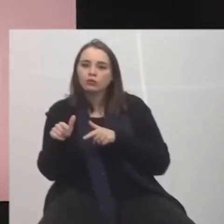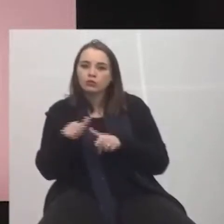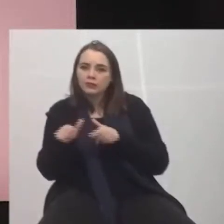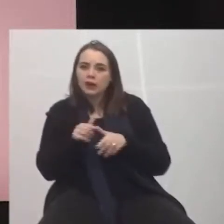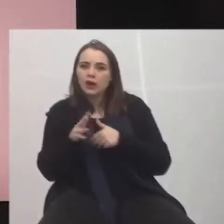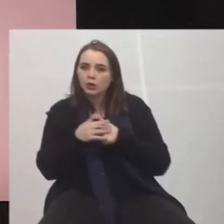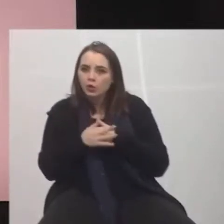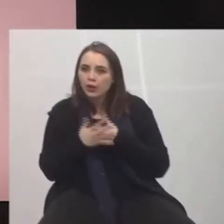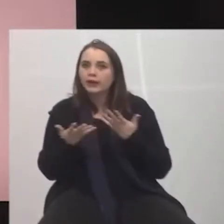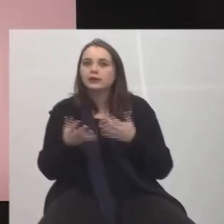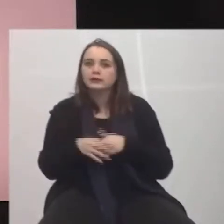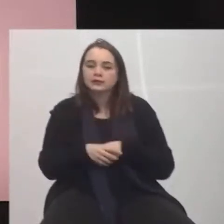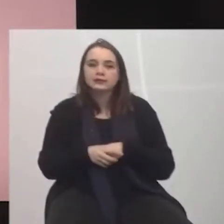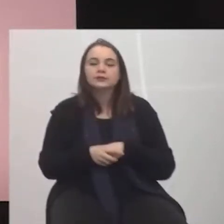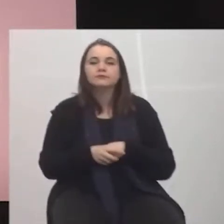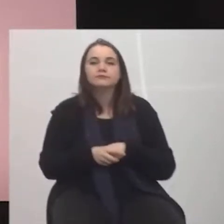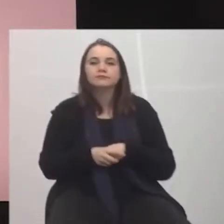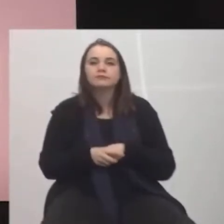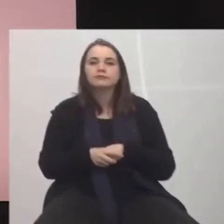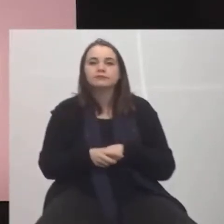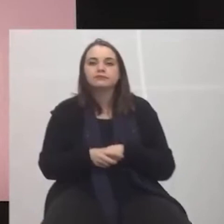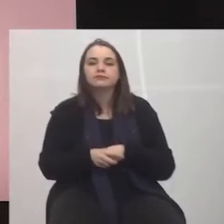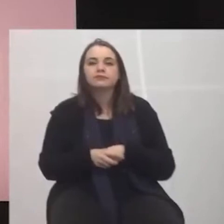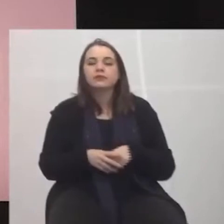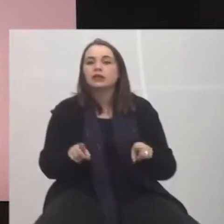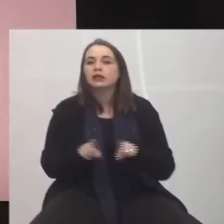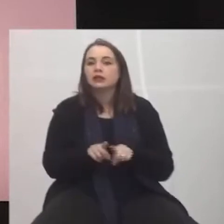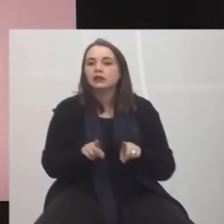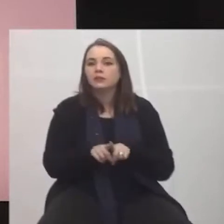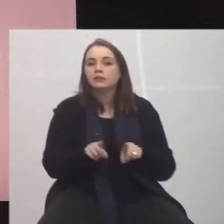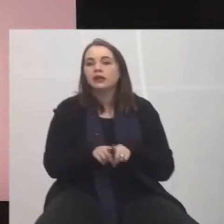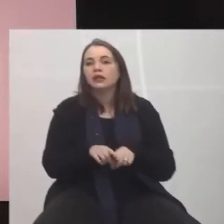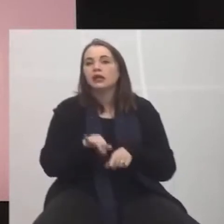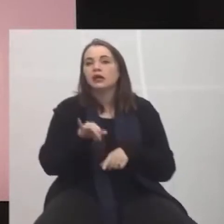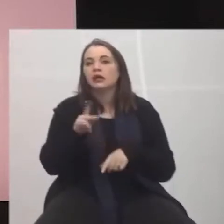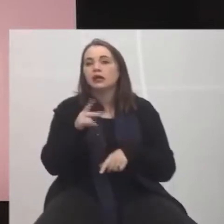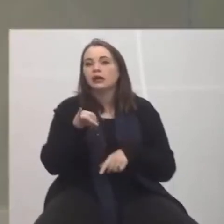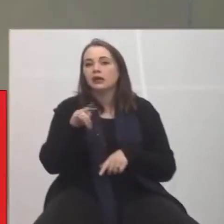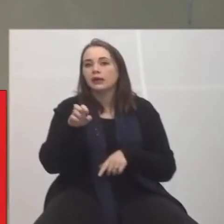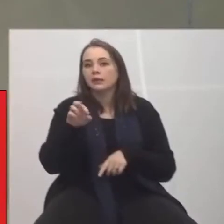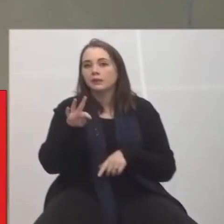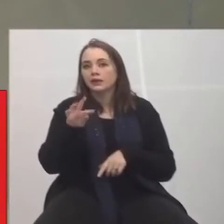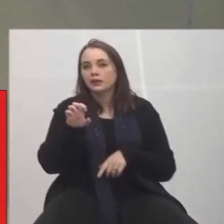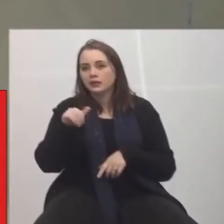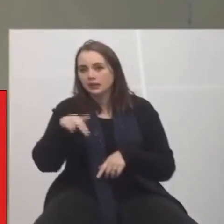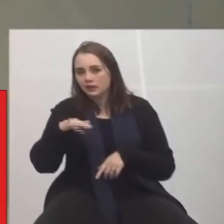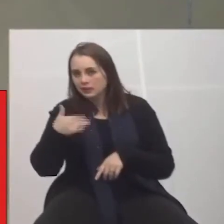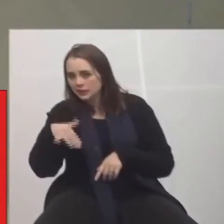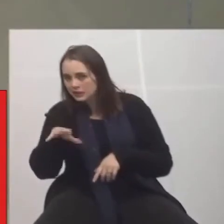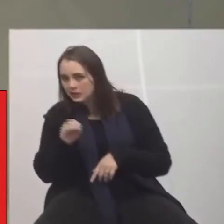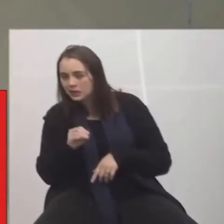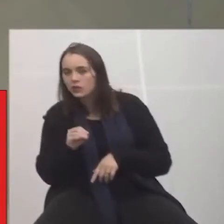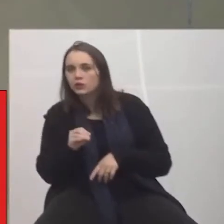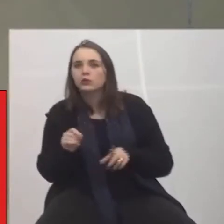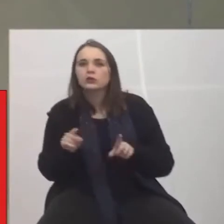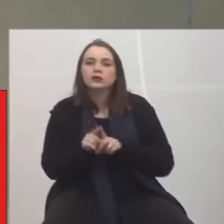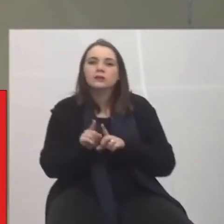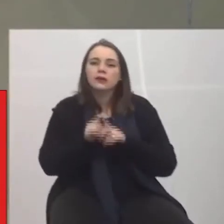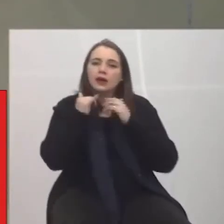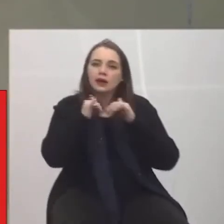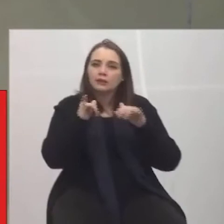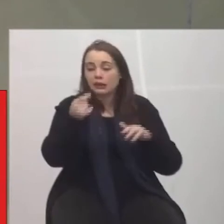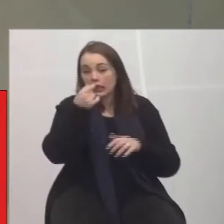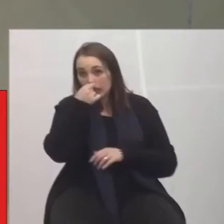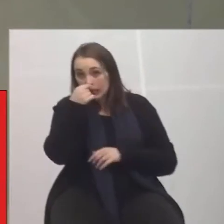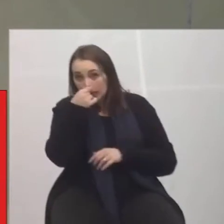assim, o de combate à hipertensão arterial, causas e fatores de risco. A campanha da